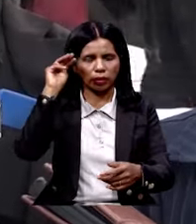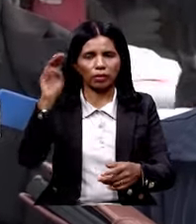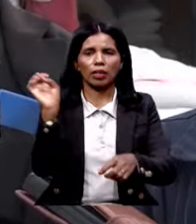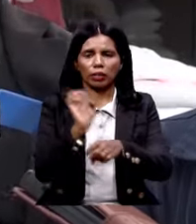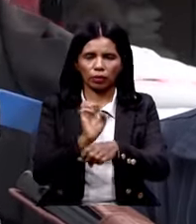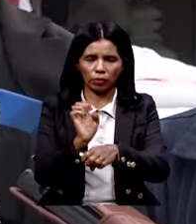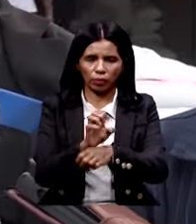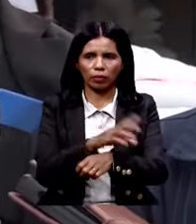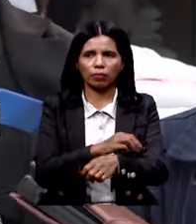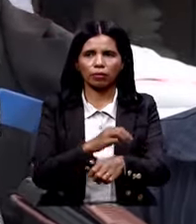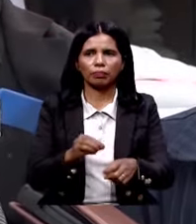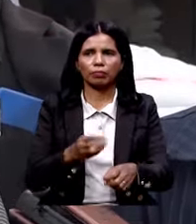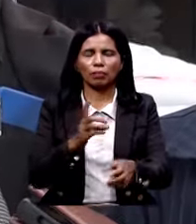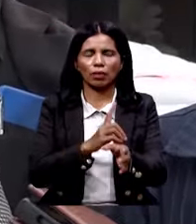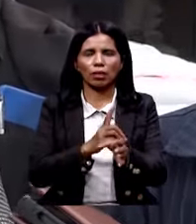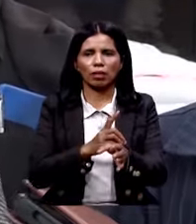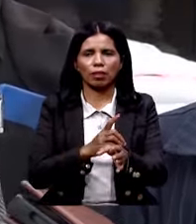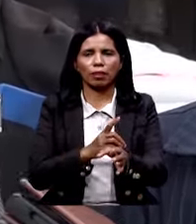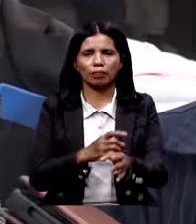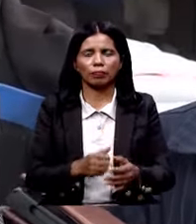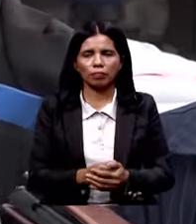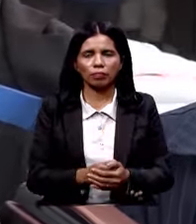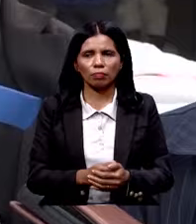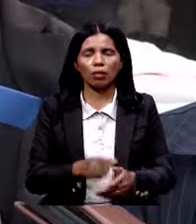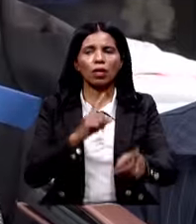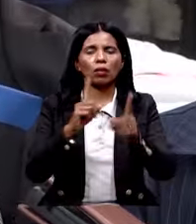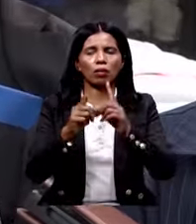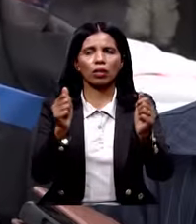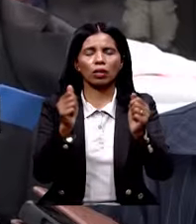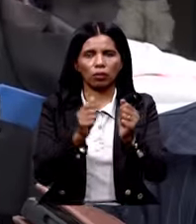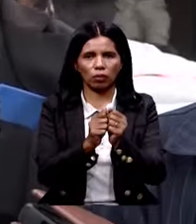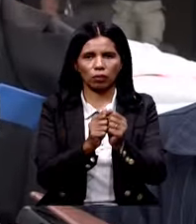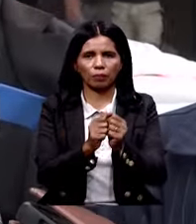econômicos, diretamente para qual é o